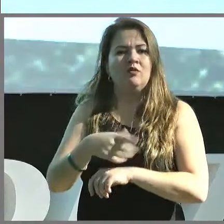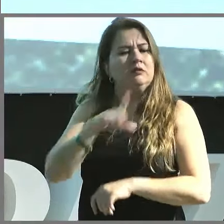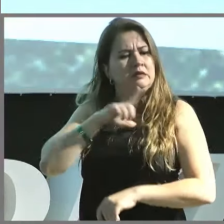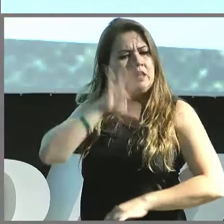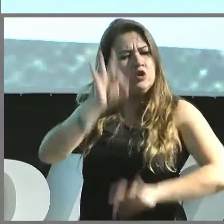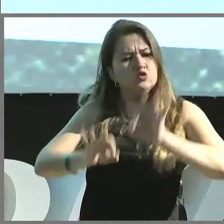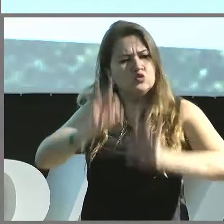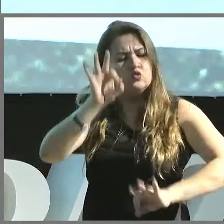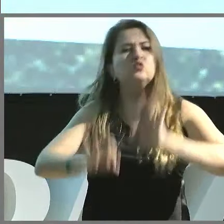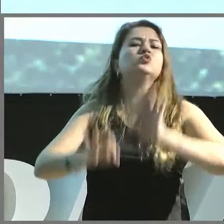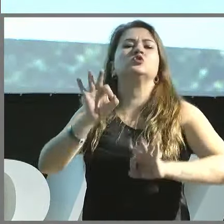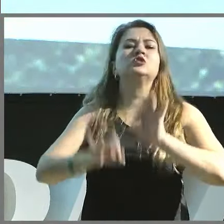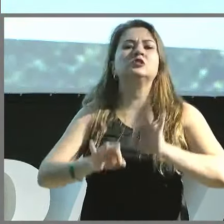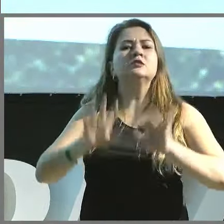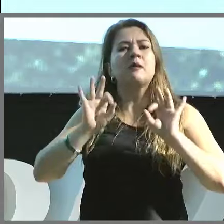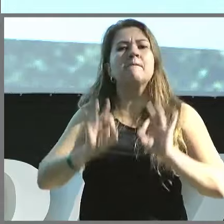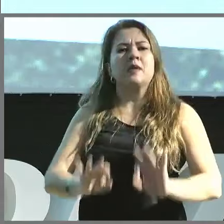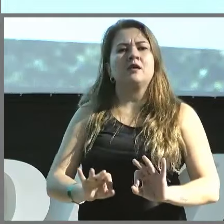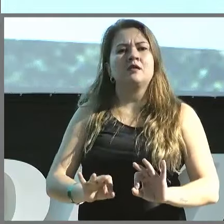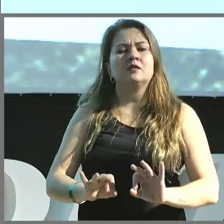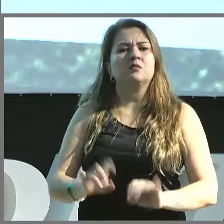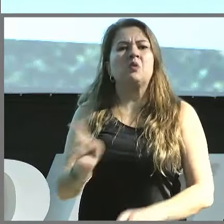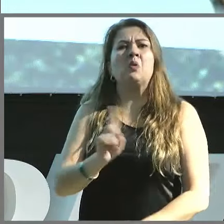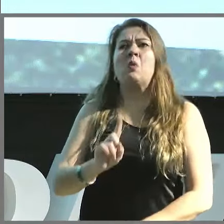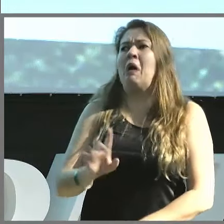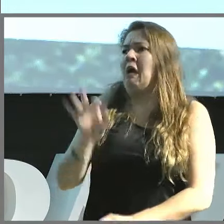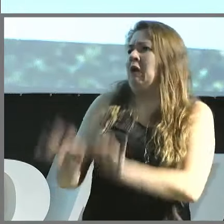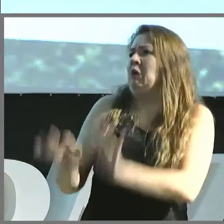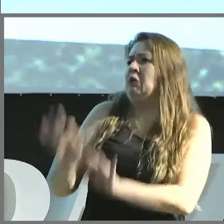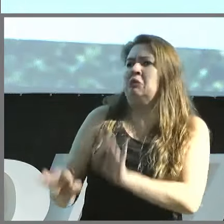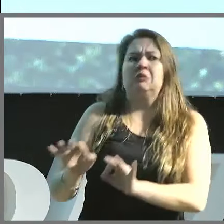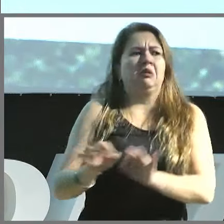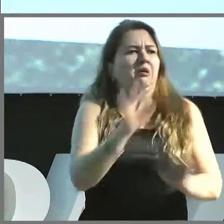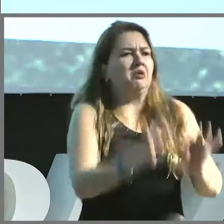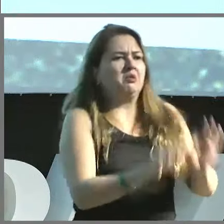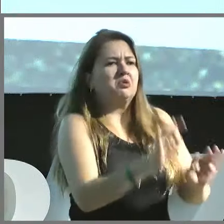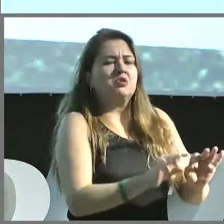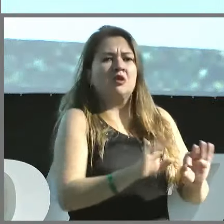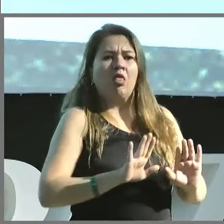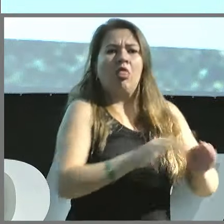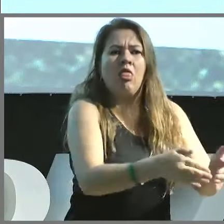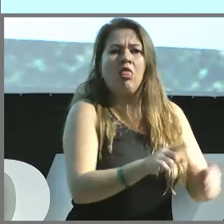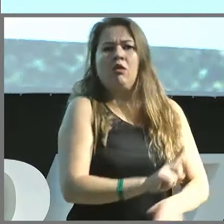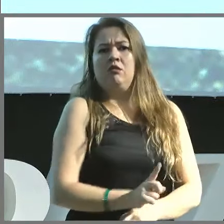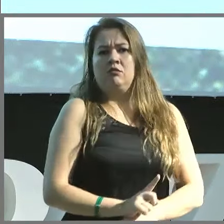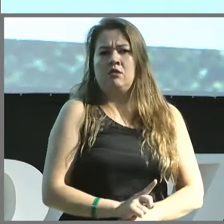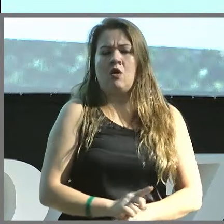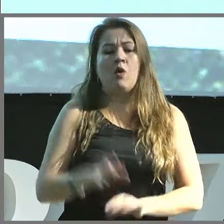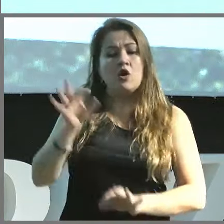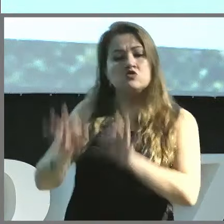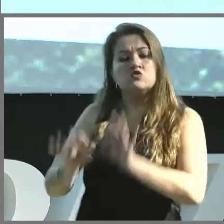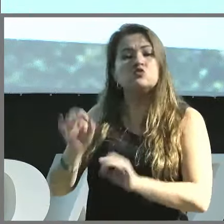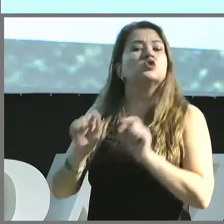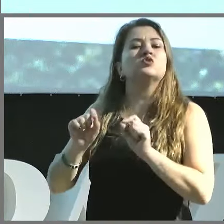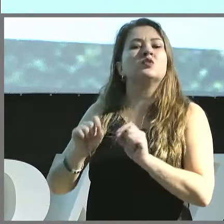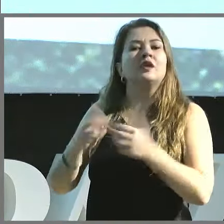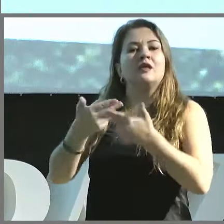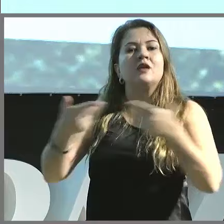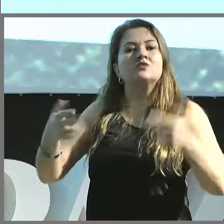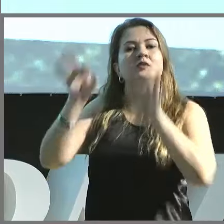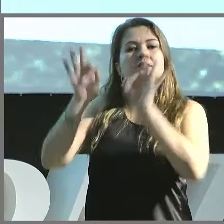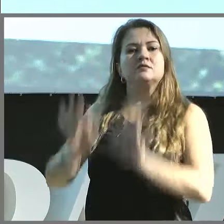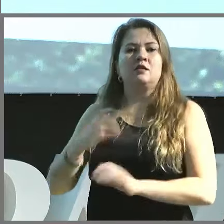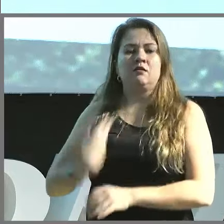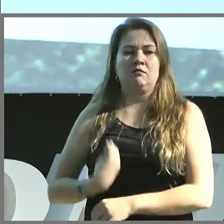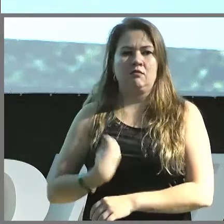a justiça para ser justiça não precisa ser justiceira implacável, e aonde o perdão para ser perdão não seja uma atitude